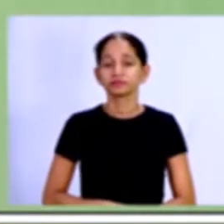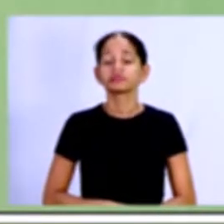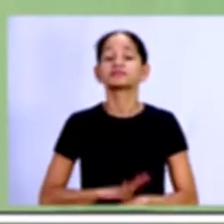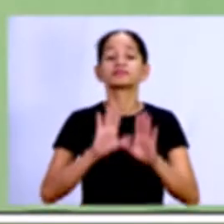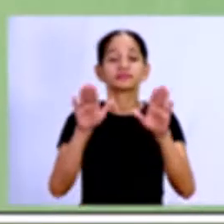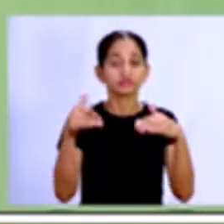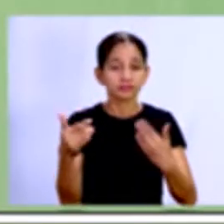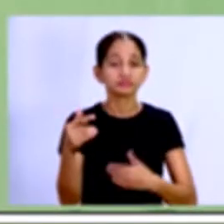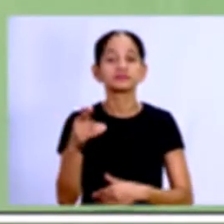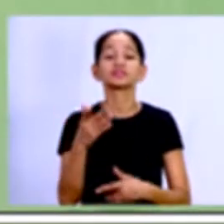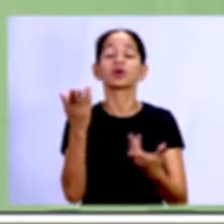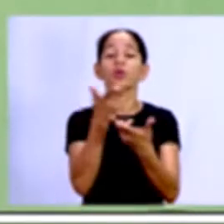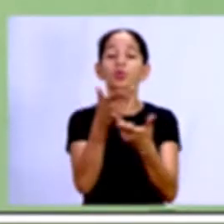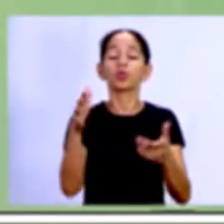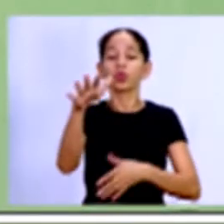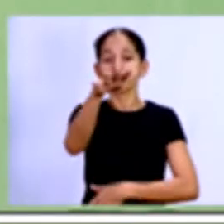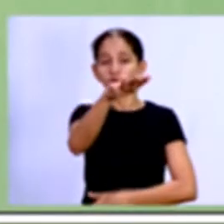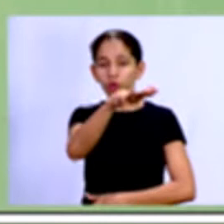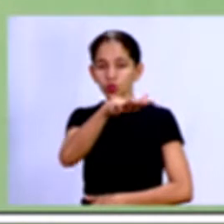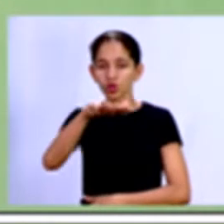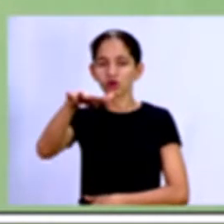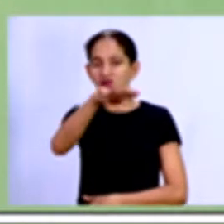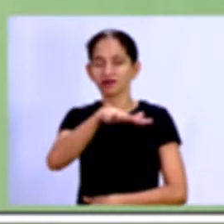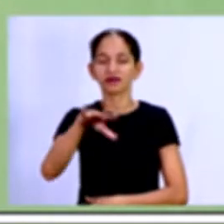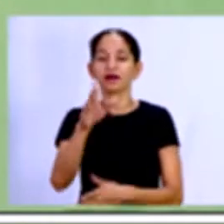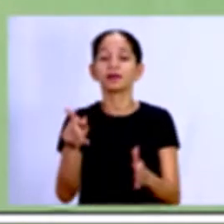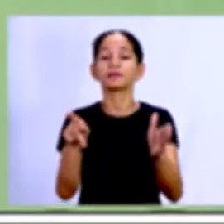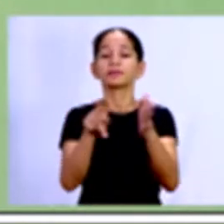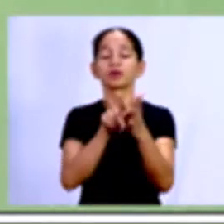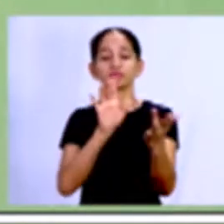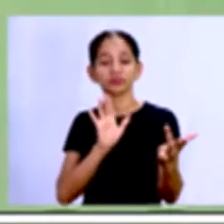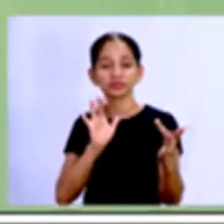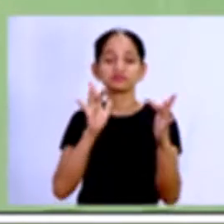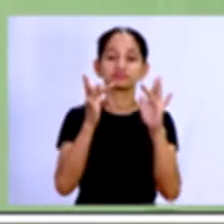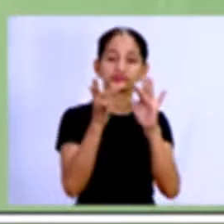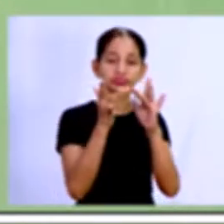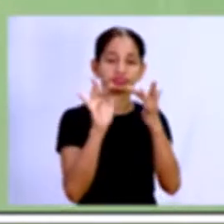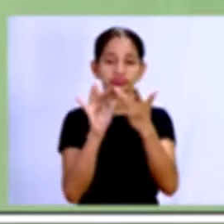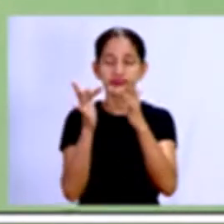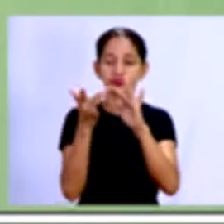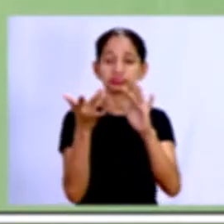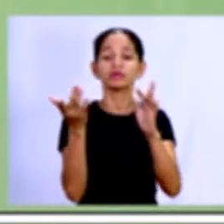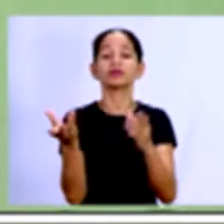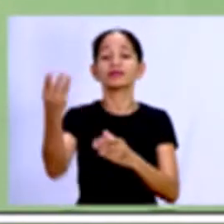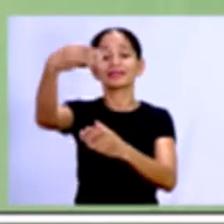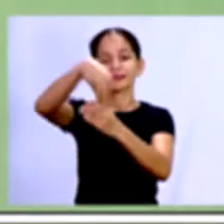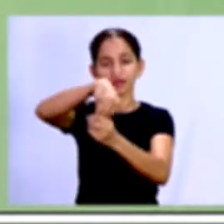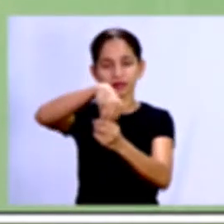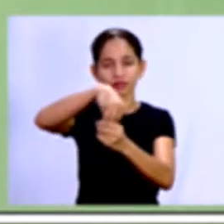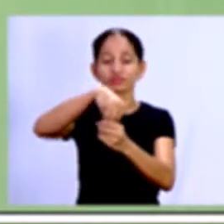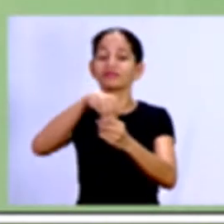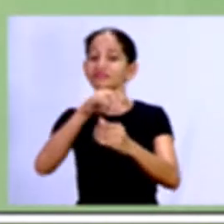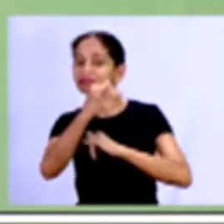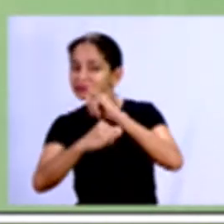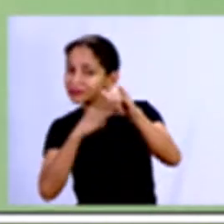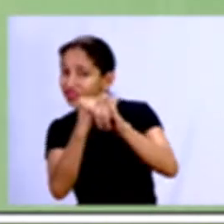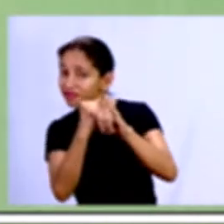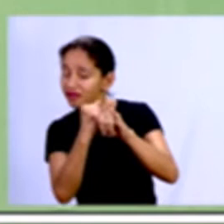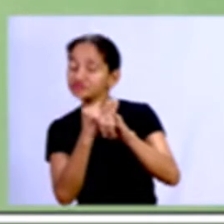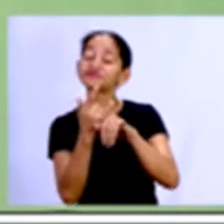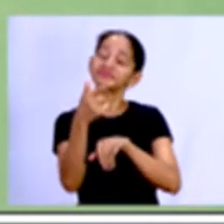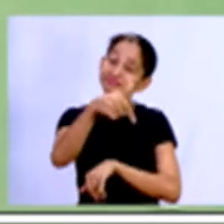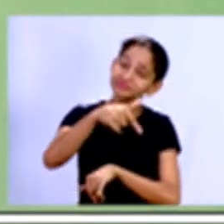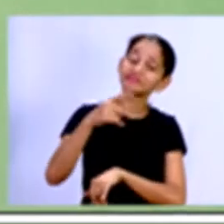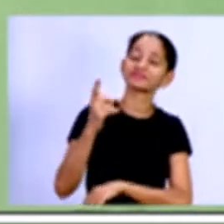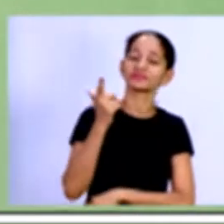Elas são canais de relacionamento pessoal que a internet oferece para que as pessoas